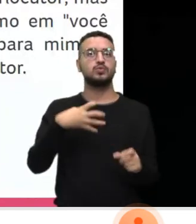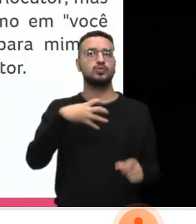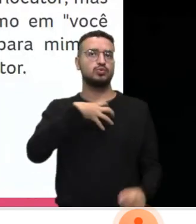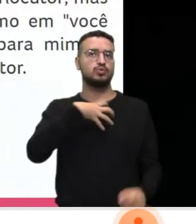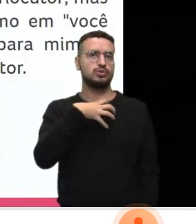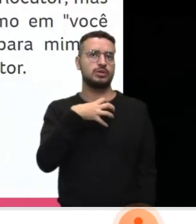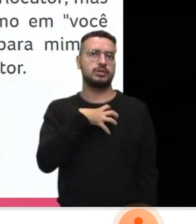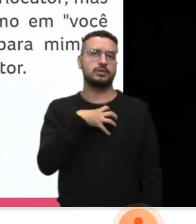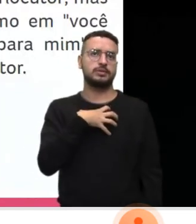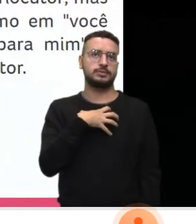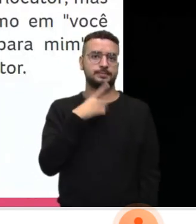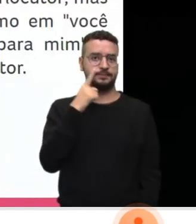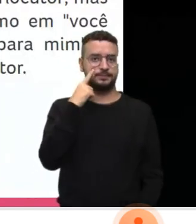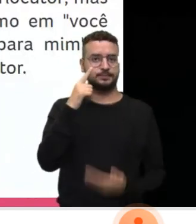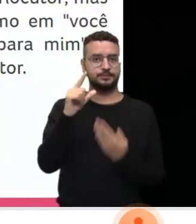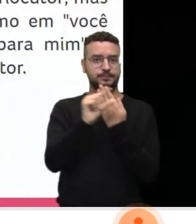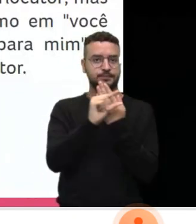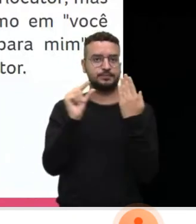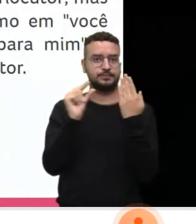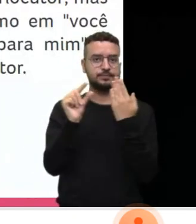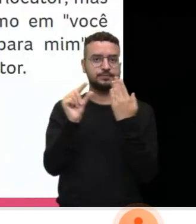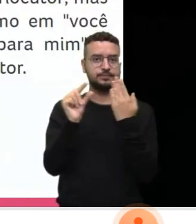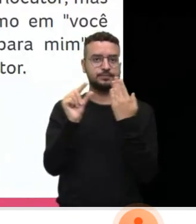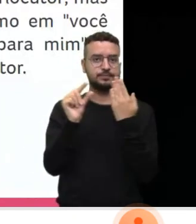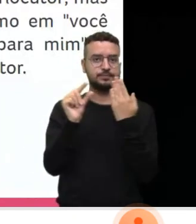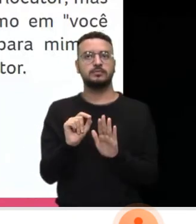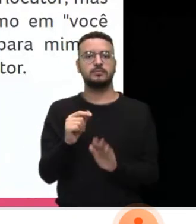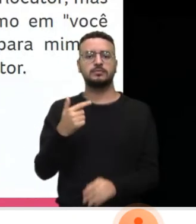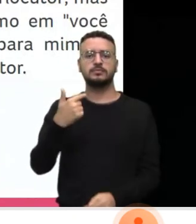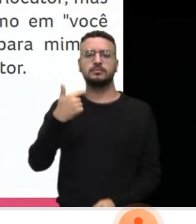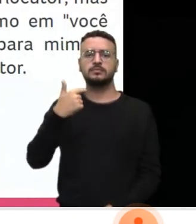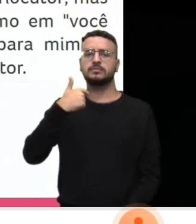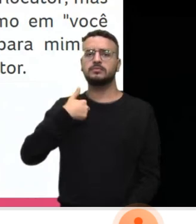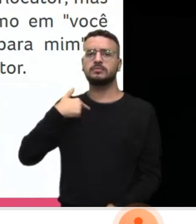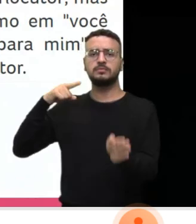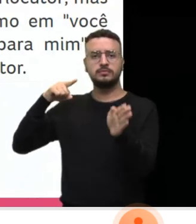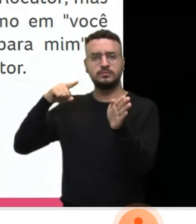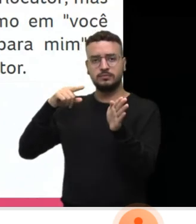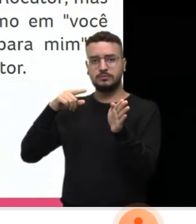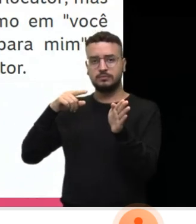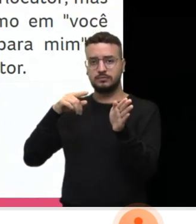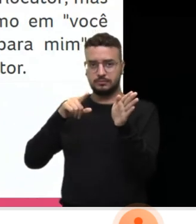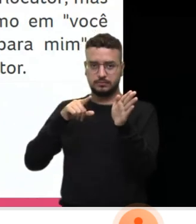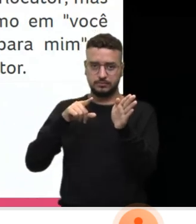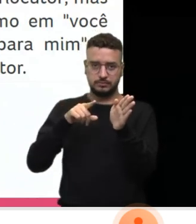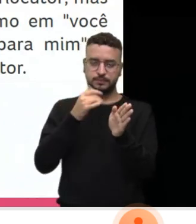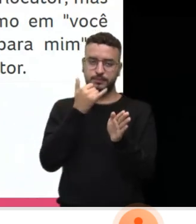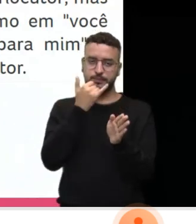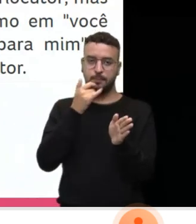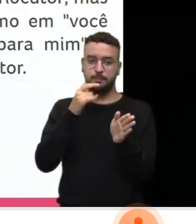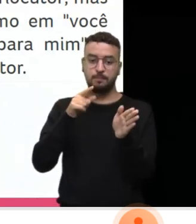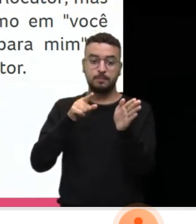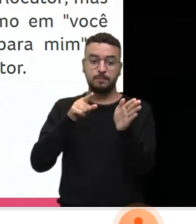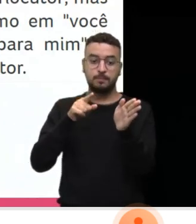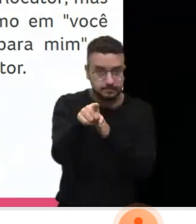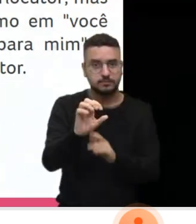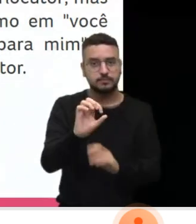eu tentar aqui, por exemplo, eu pergunto a você, tá? Ou eu respondo a